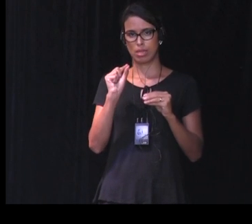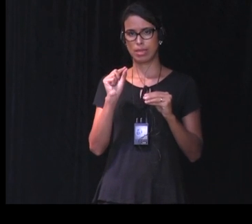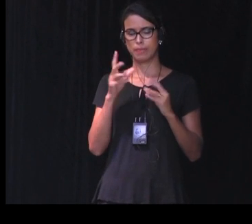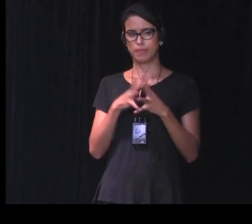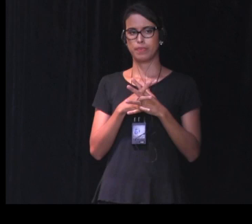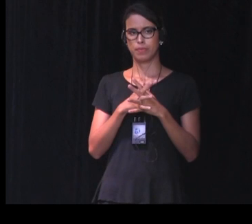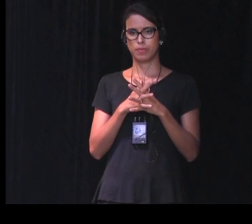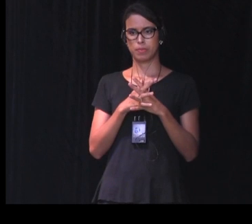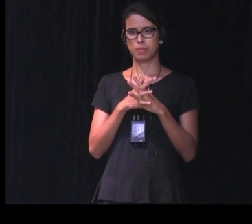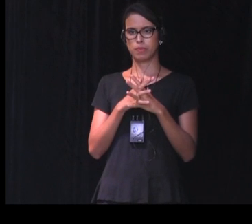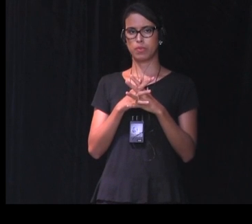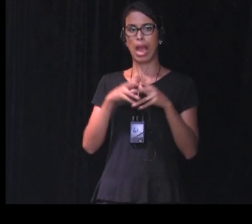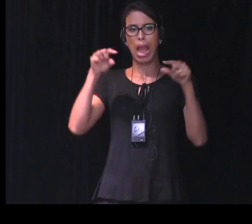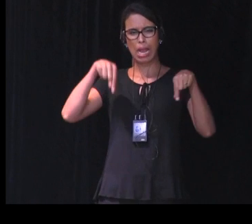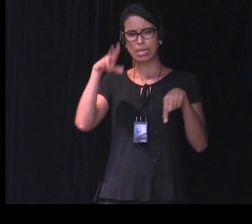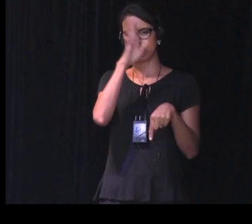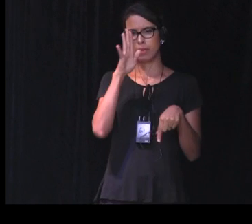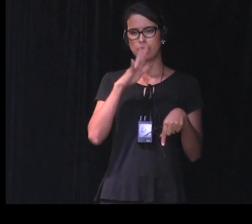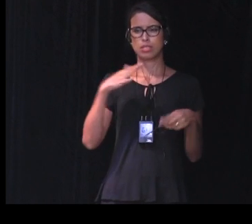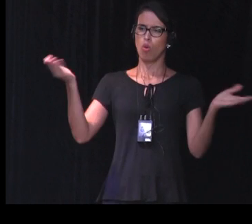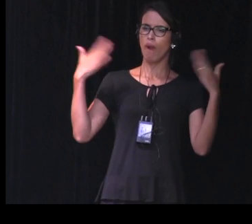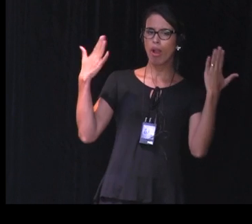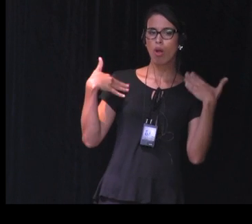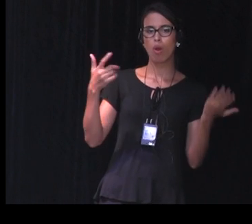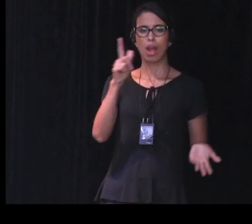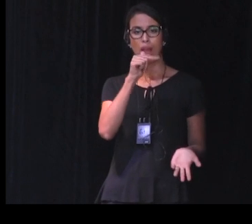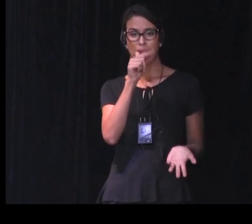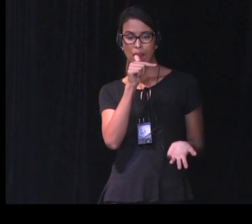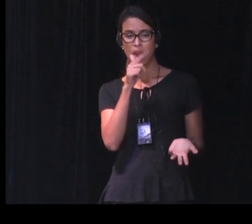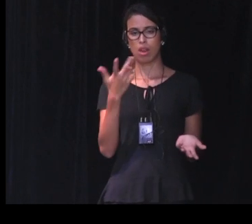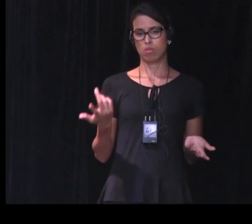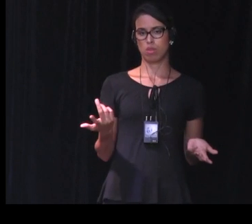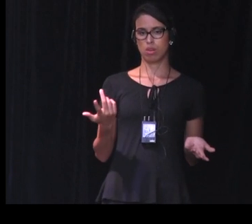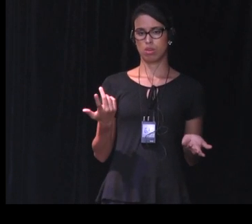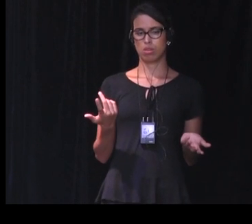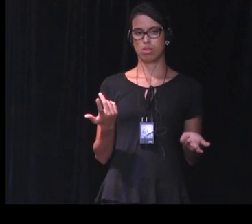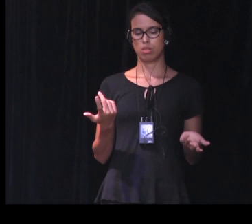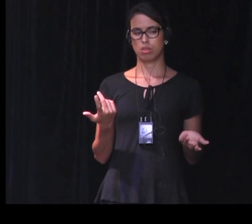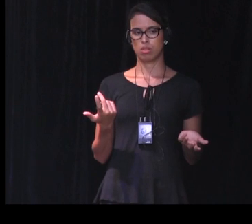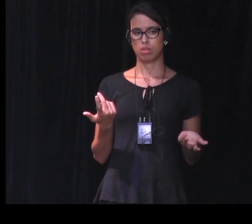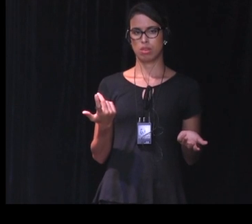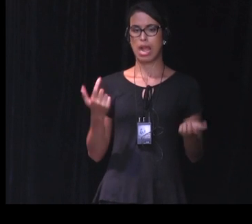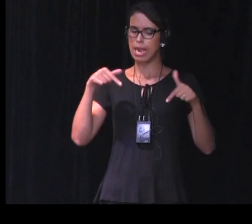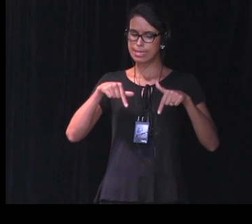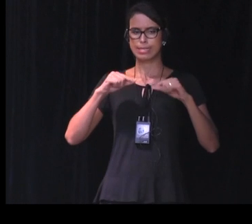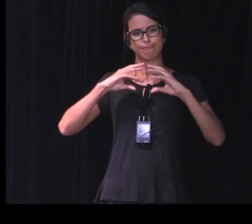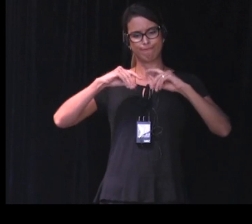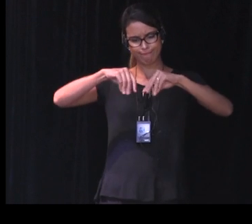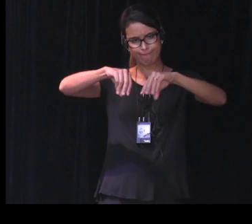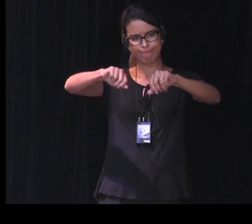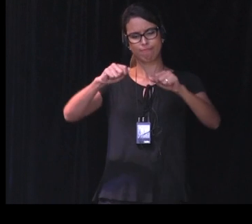uma coisa: o clima que vocês têm, a água de que dispõem, a